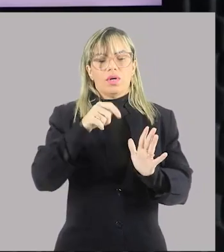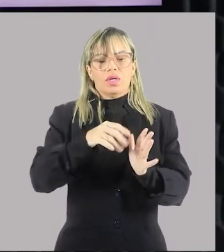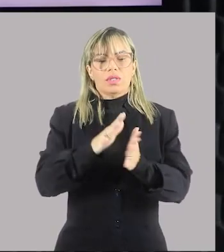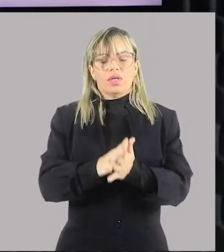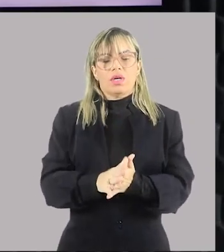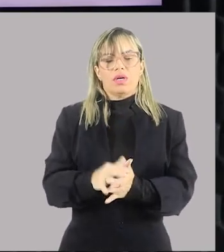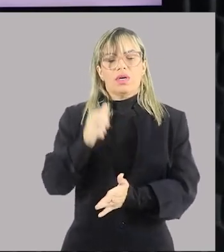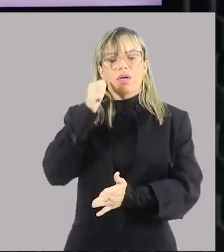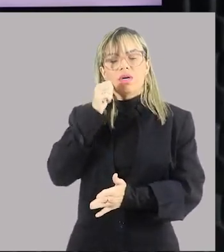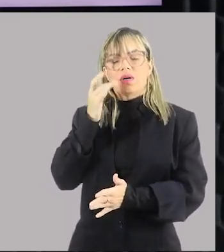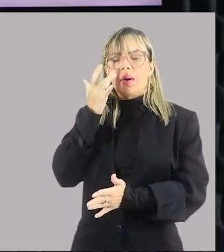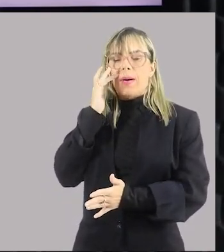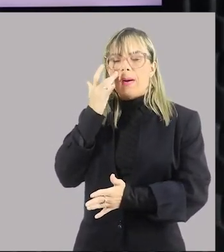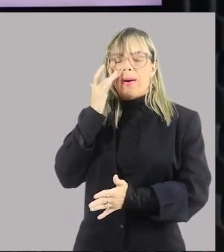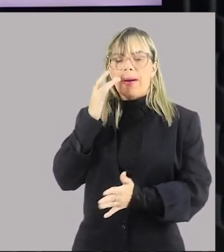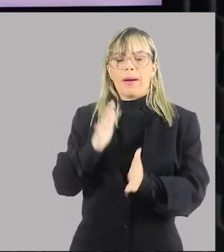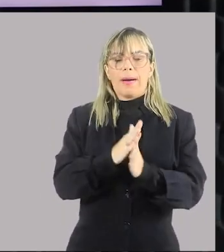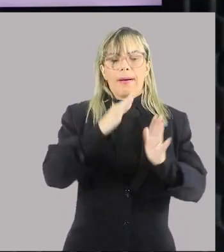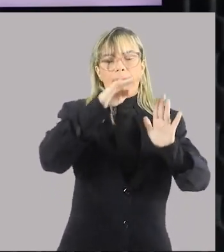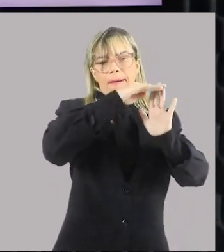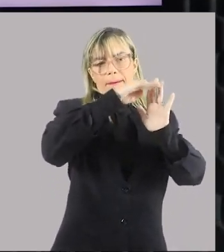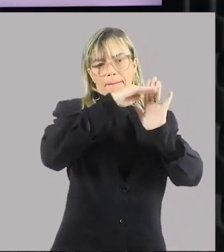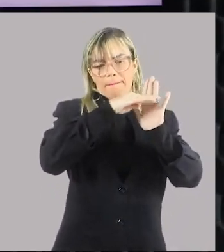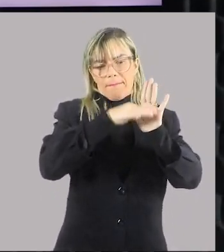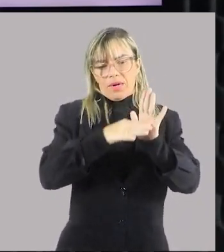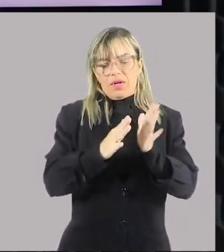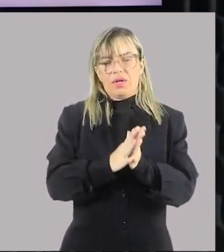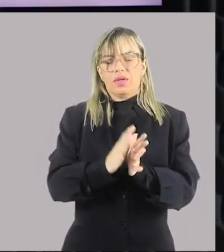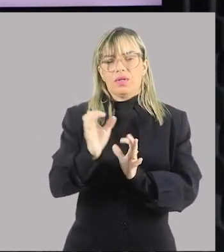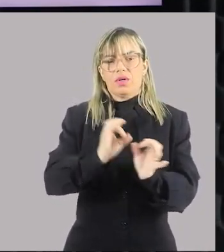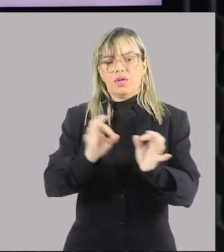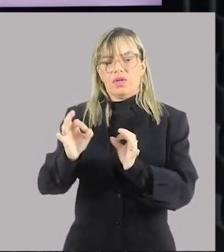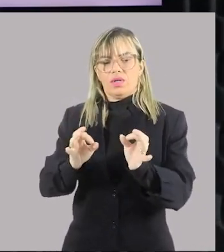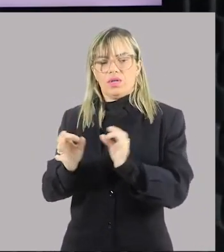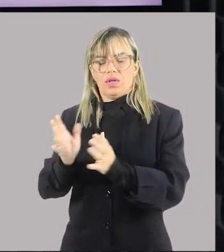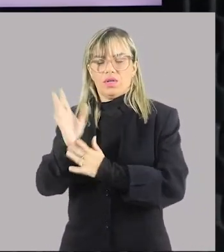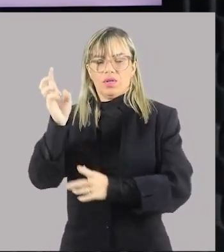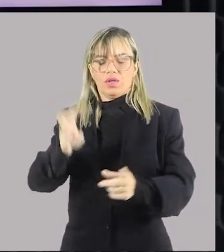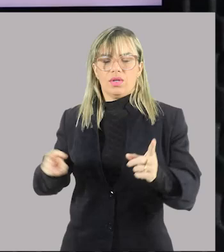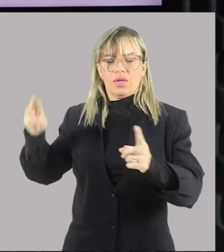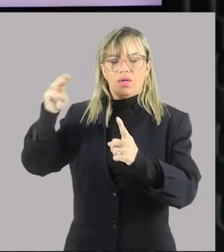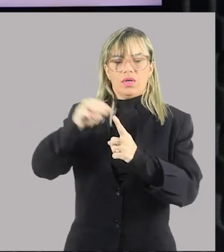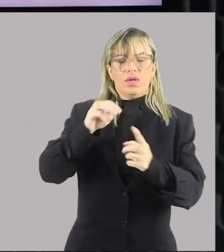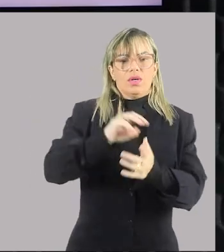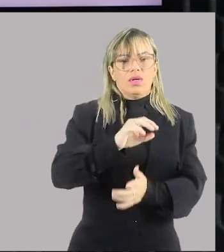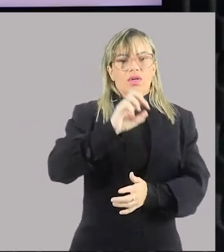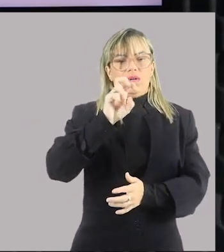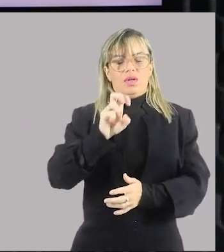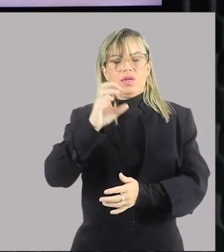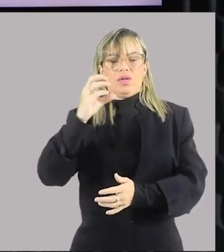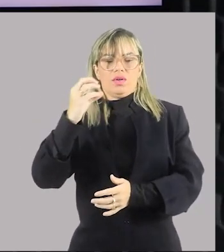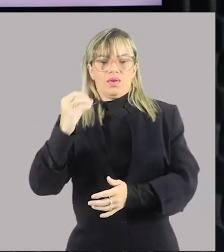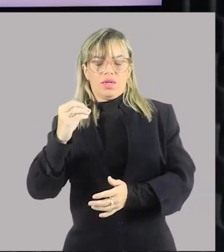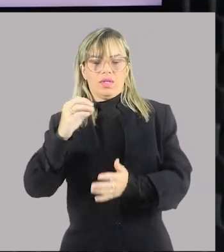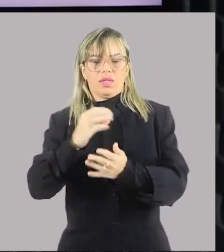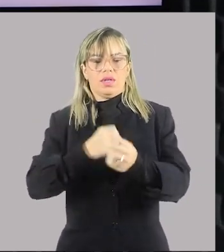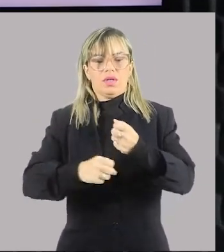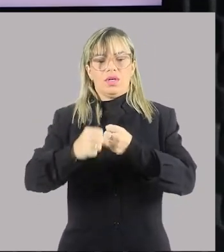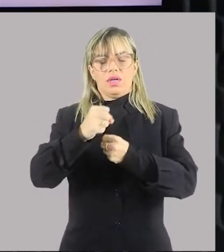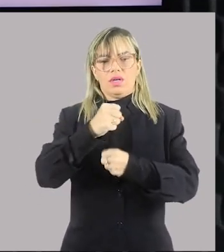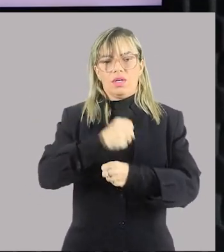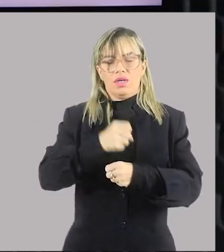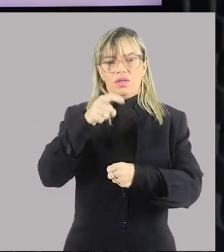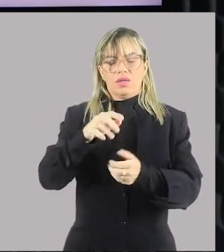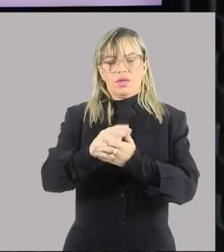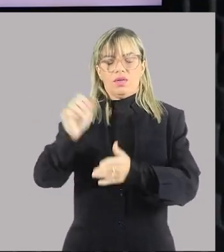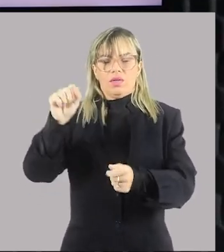ouros, né? O plano de metas, né? 50 anos em 5, grande investimento de capital estrangeiro pela